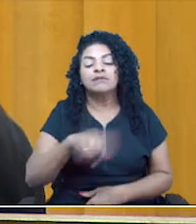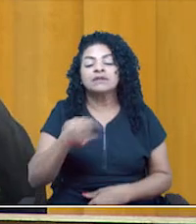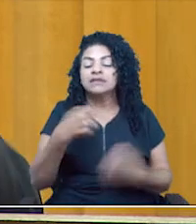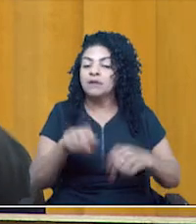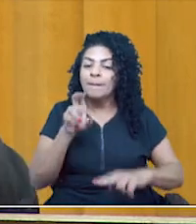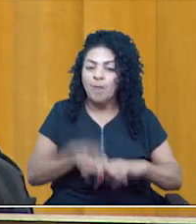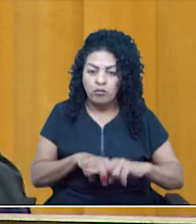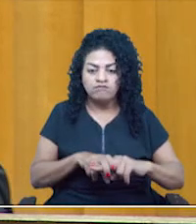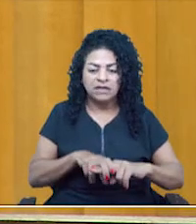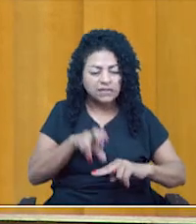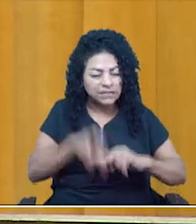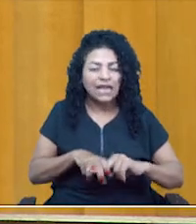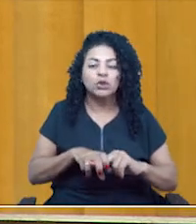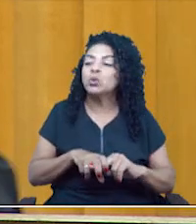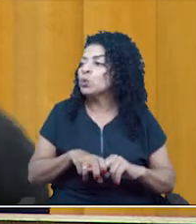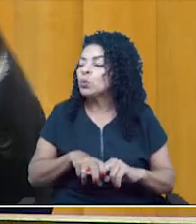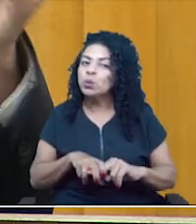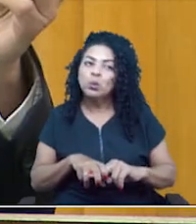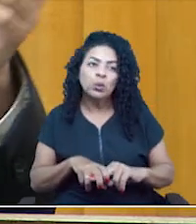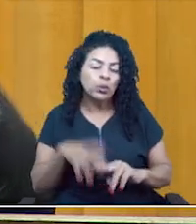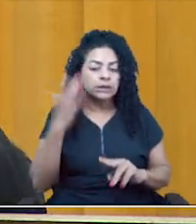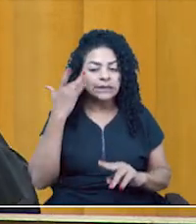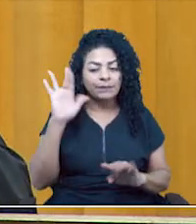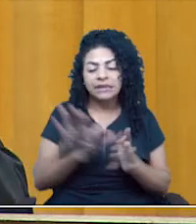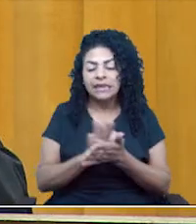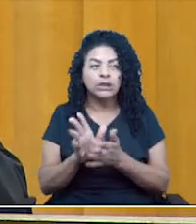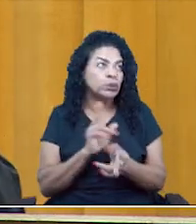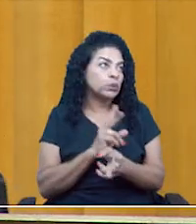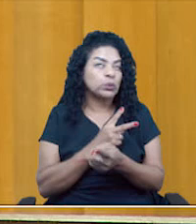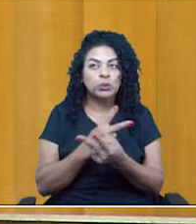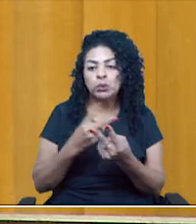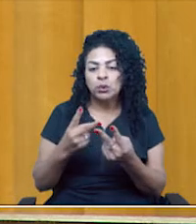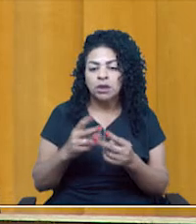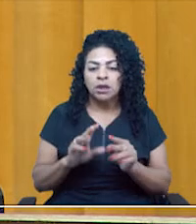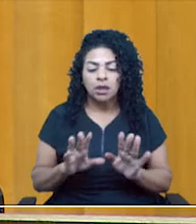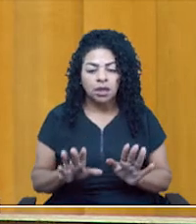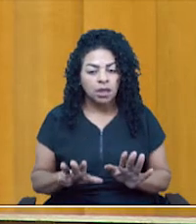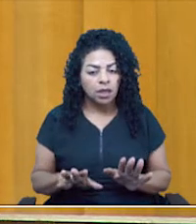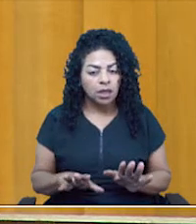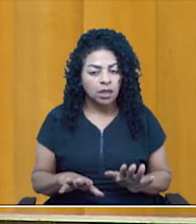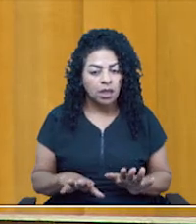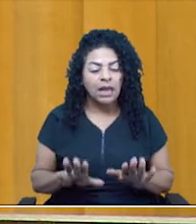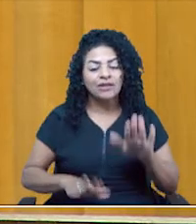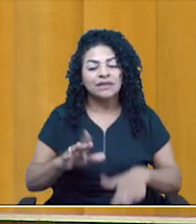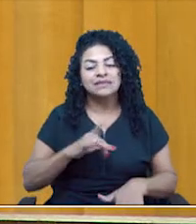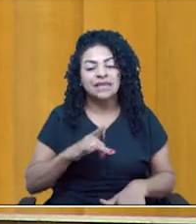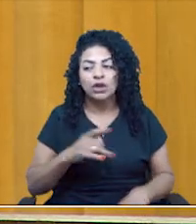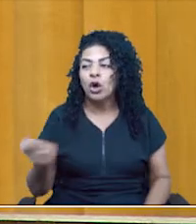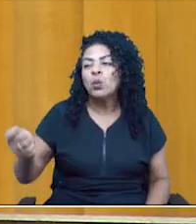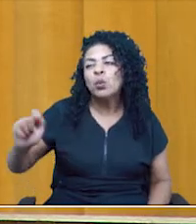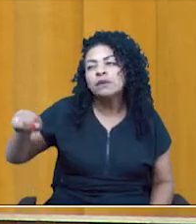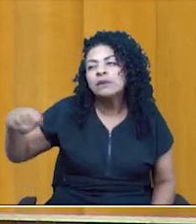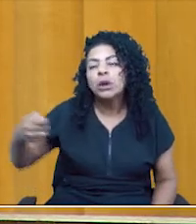e eles não sabem disso. Tem um sinal aqui, um sinal ali, mas eles não sabem, não conseguem acompanhar, e